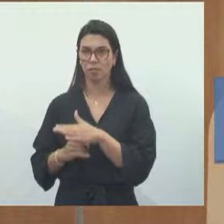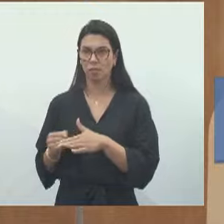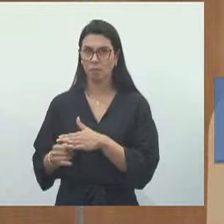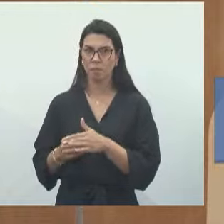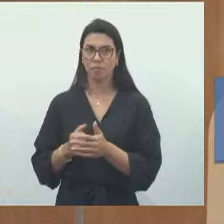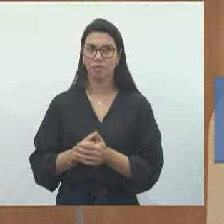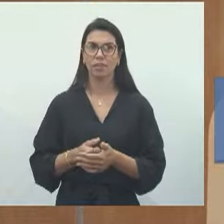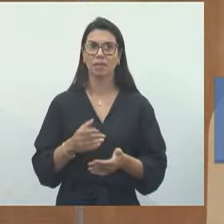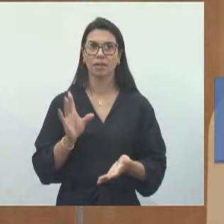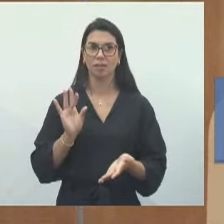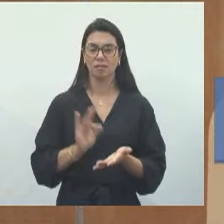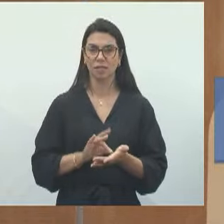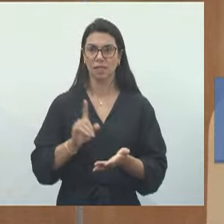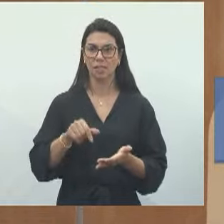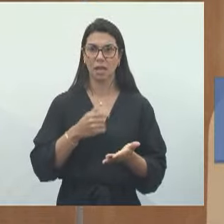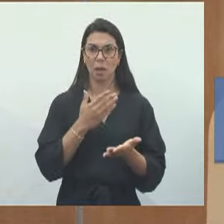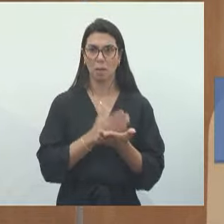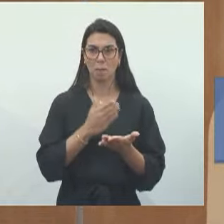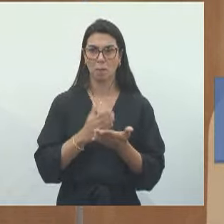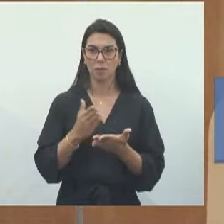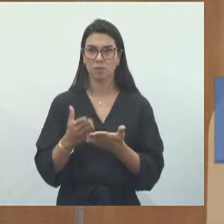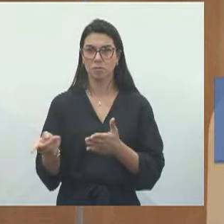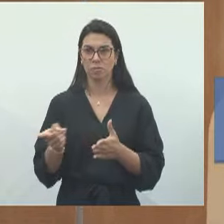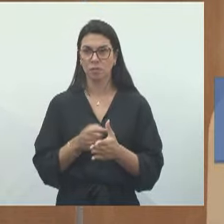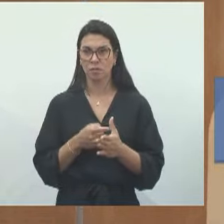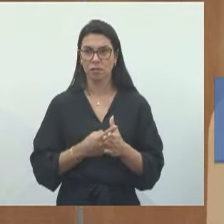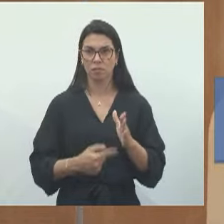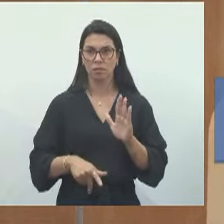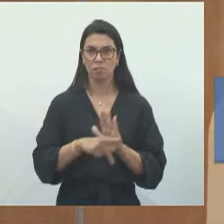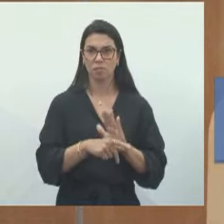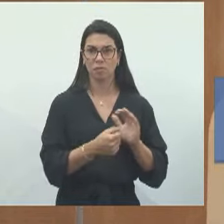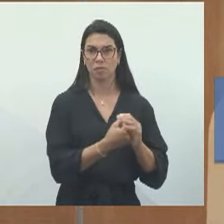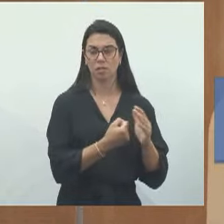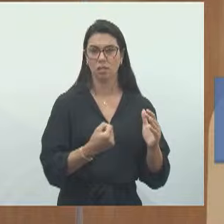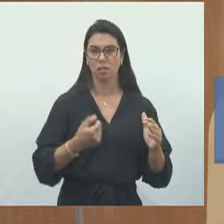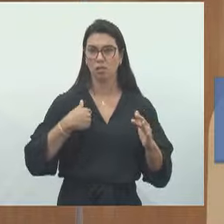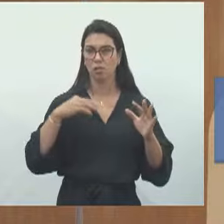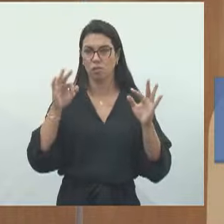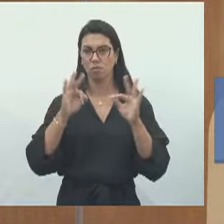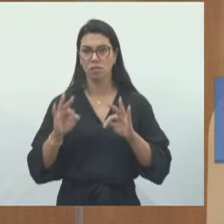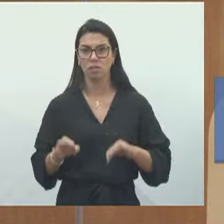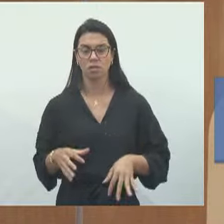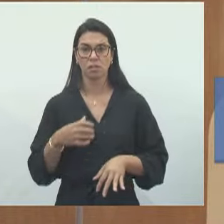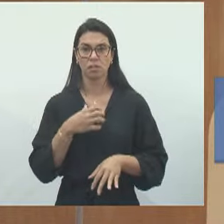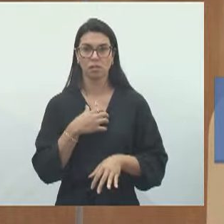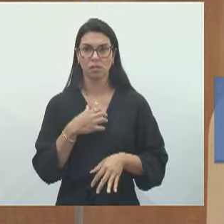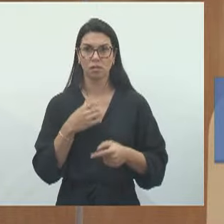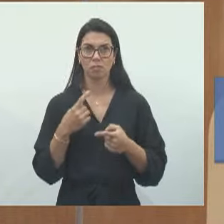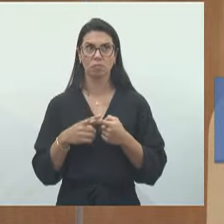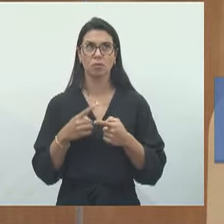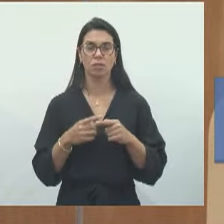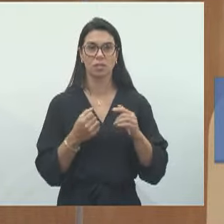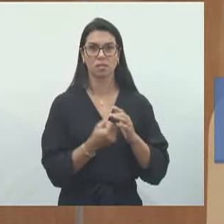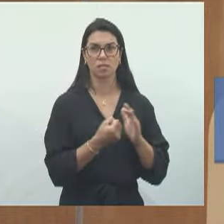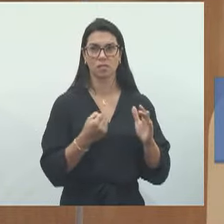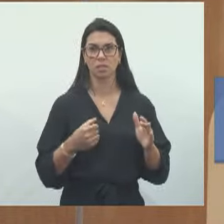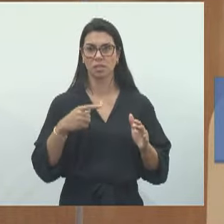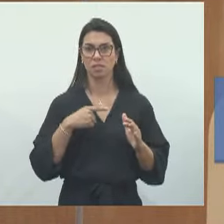realidade era o parcelamento da dívida da Santa Casa. E eu fico contente em saber que a Santa Casa hoje, ela tem todos